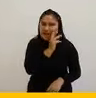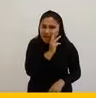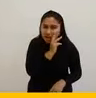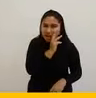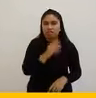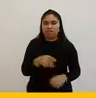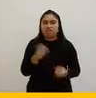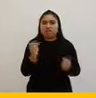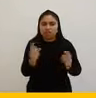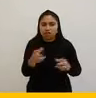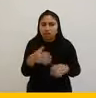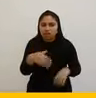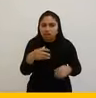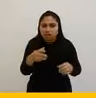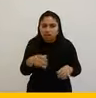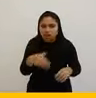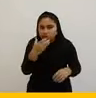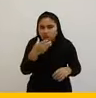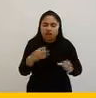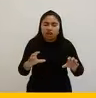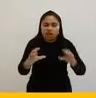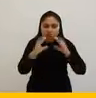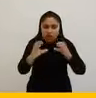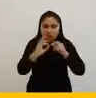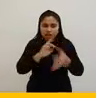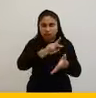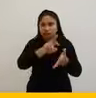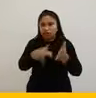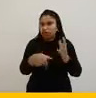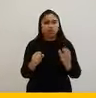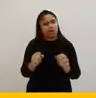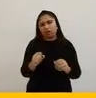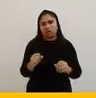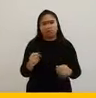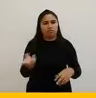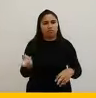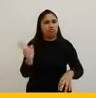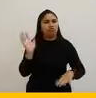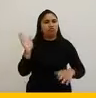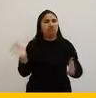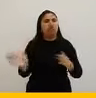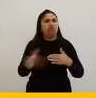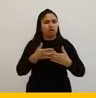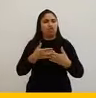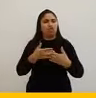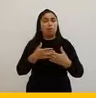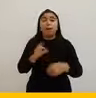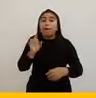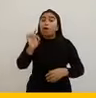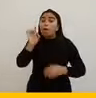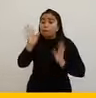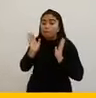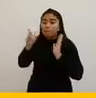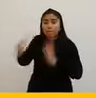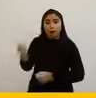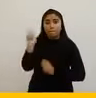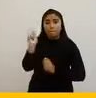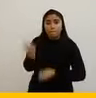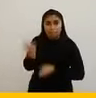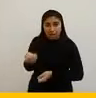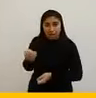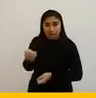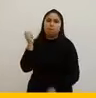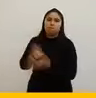lanchonete, isso está vedado. Mas a atividade do pesqueiro em si, a atividade principal do pesqueiro, que é o pesque e